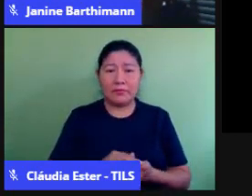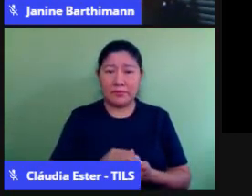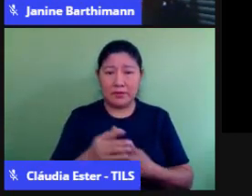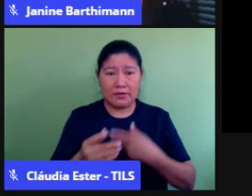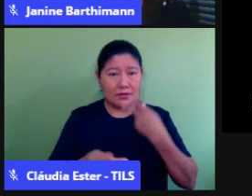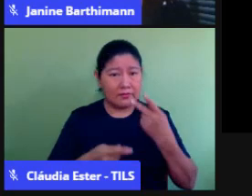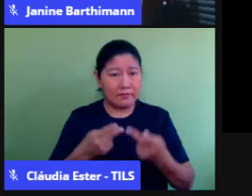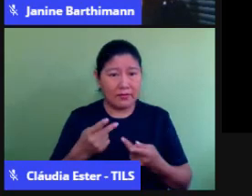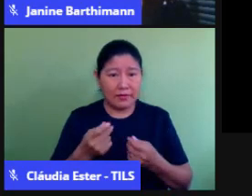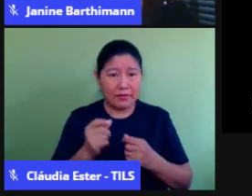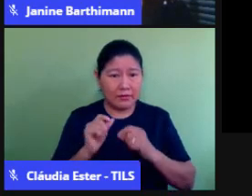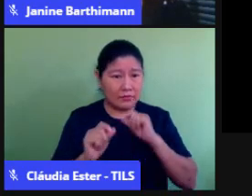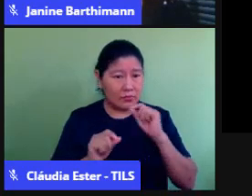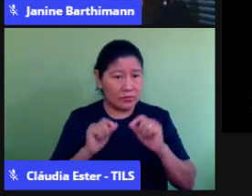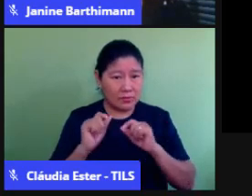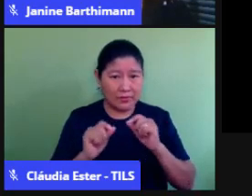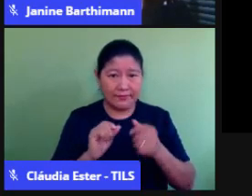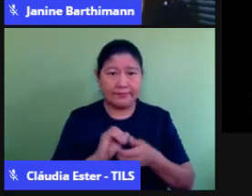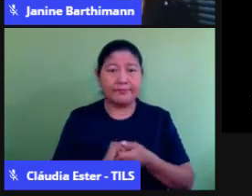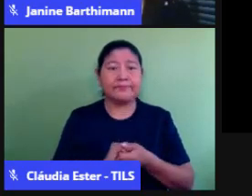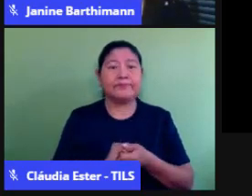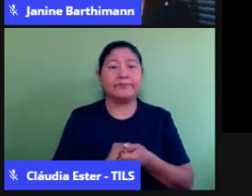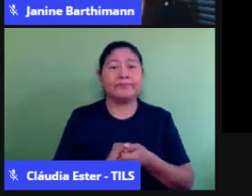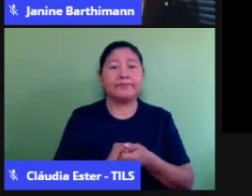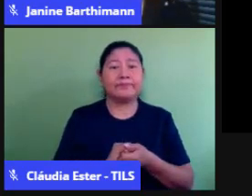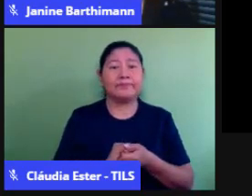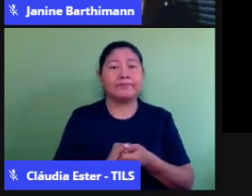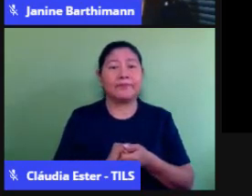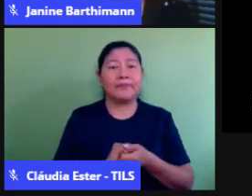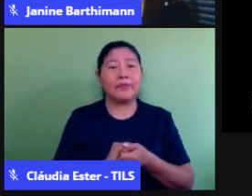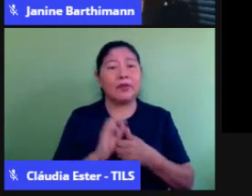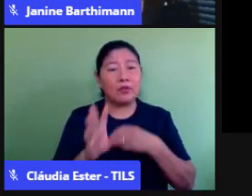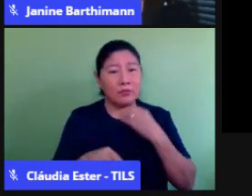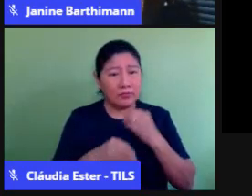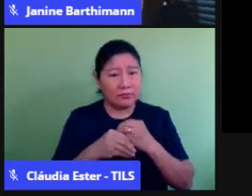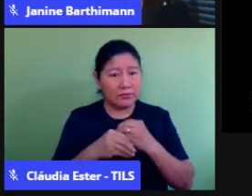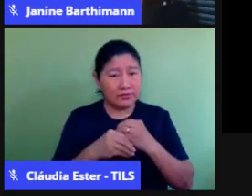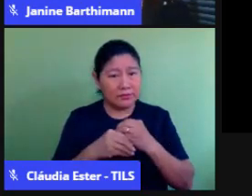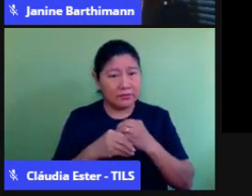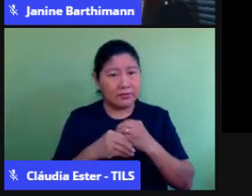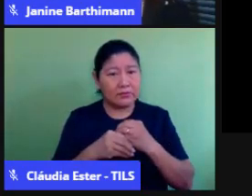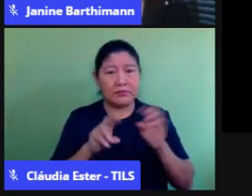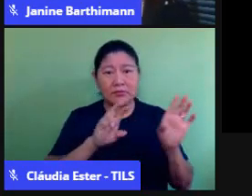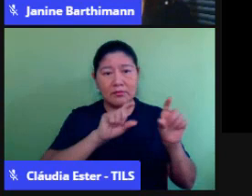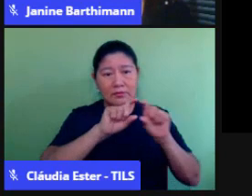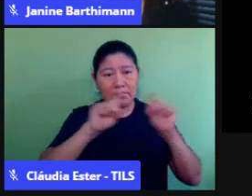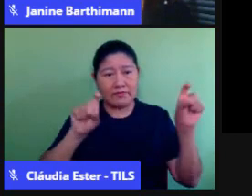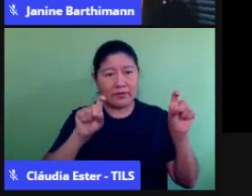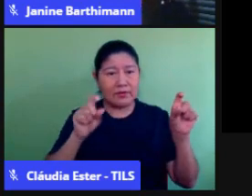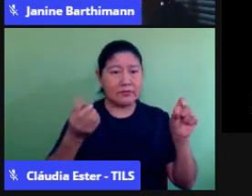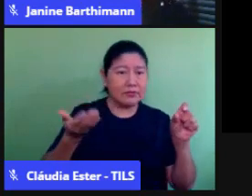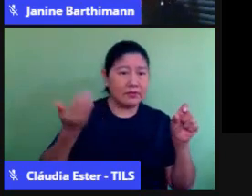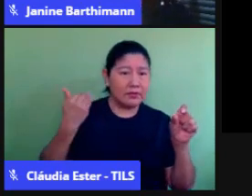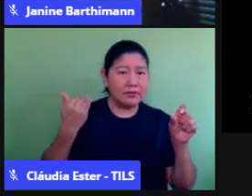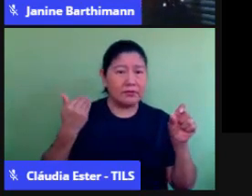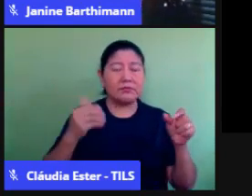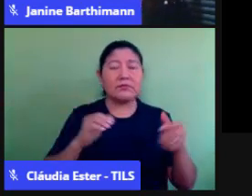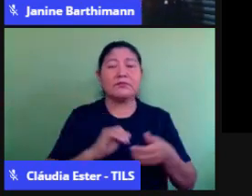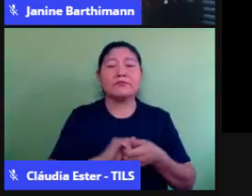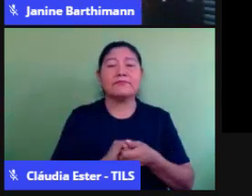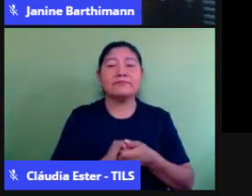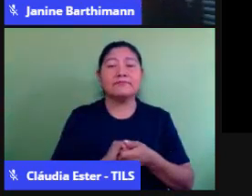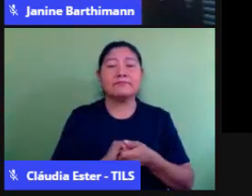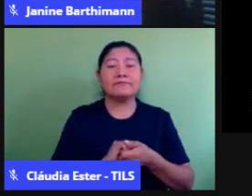nacional, né? E ele diz o seguinte, corroborando com a fala poética do Manuel de Barros: